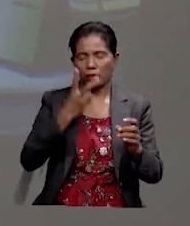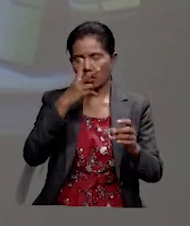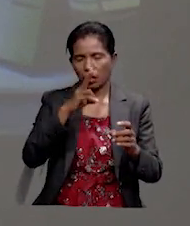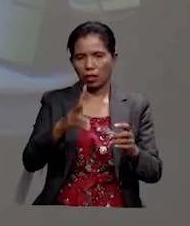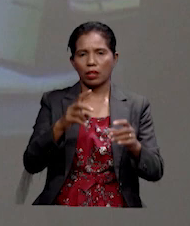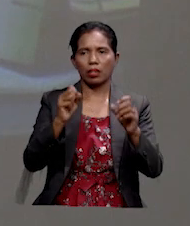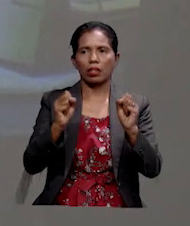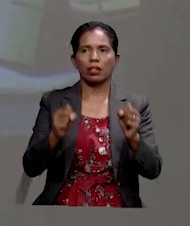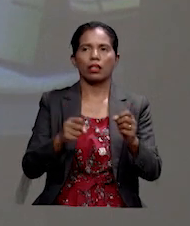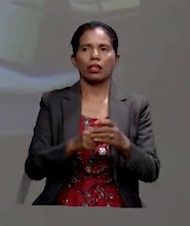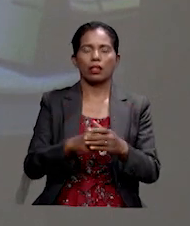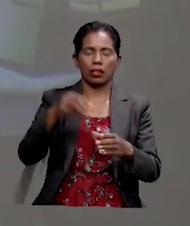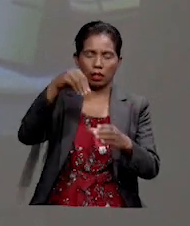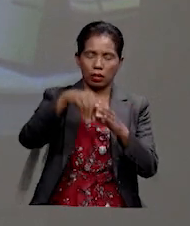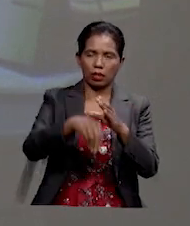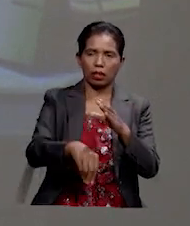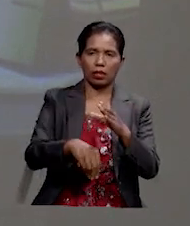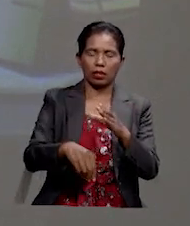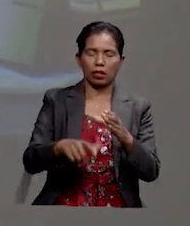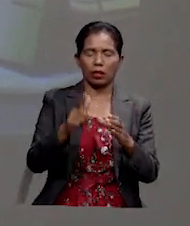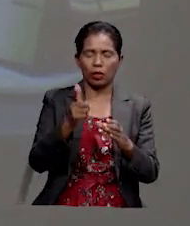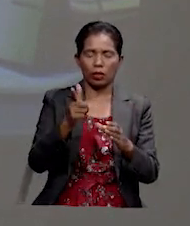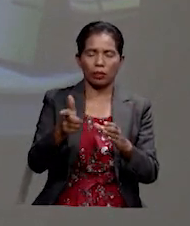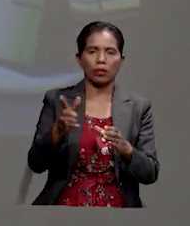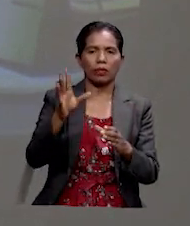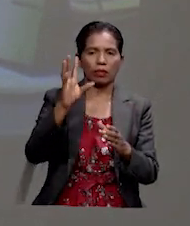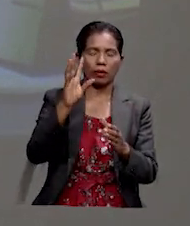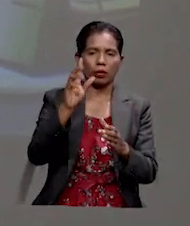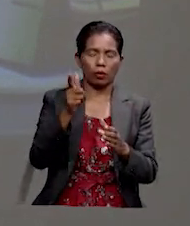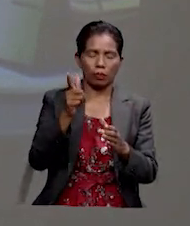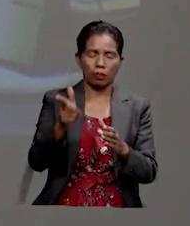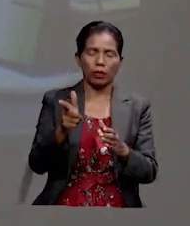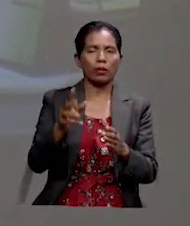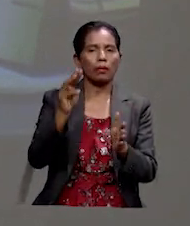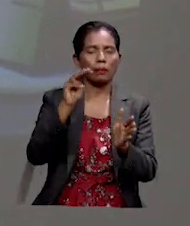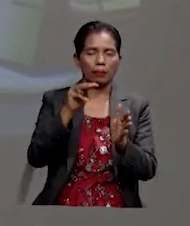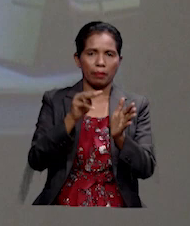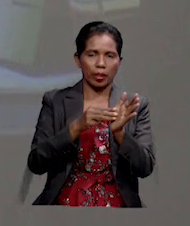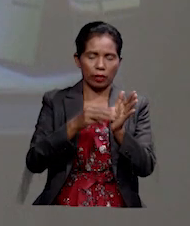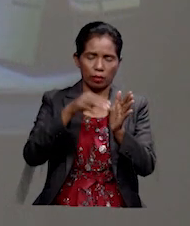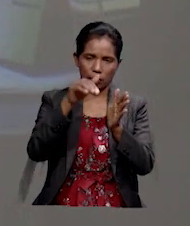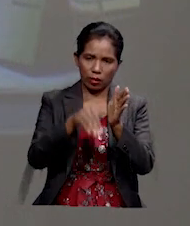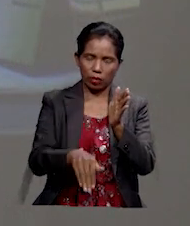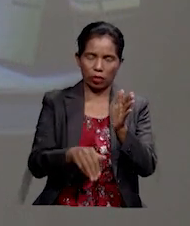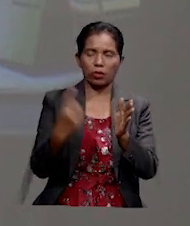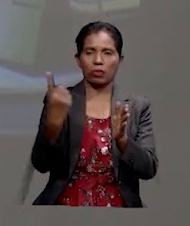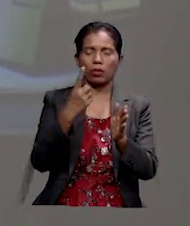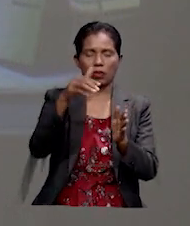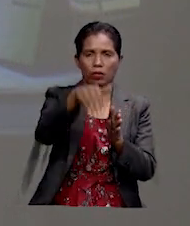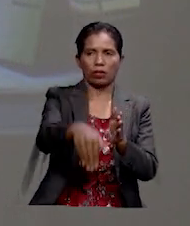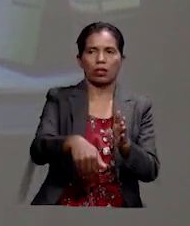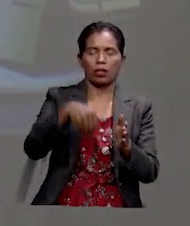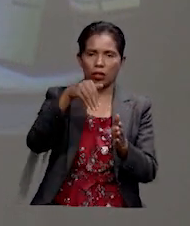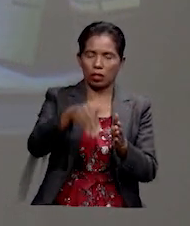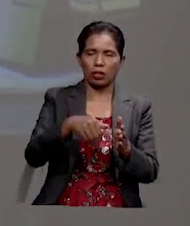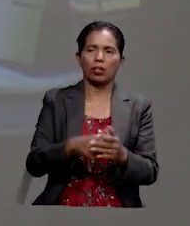teknia di naruk nene kuasi 20 metros bakrai so bele hadia ho makina pesados mak bele